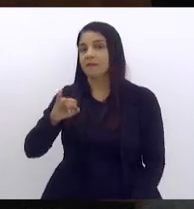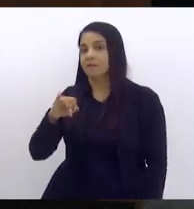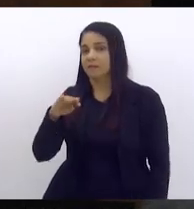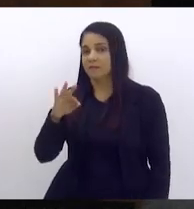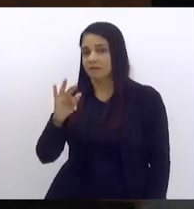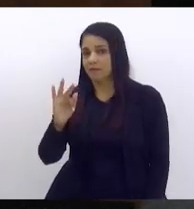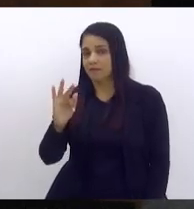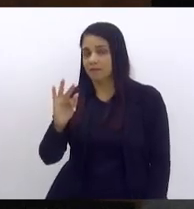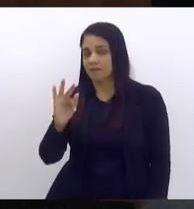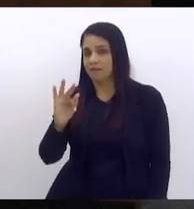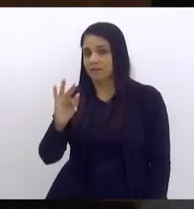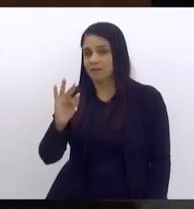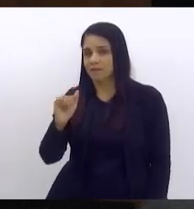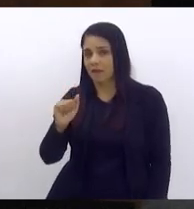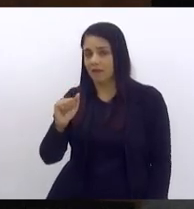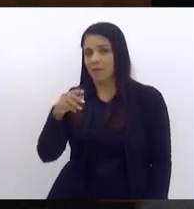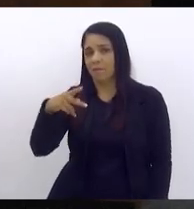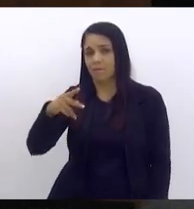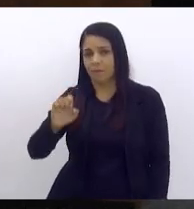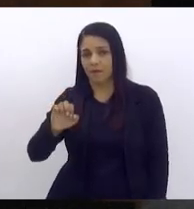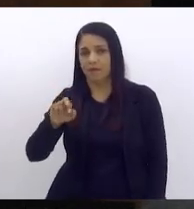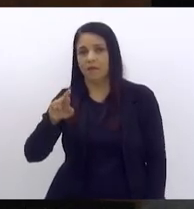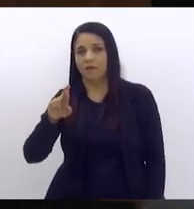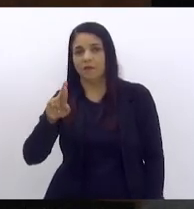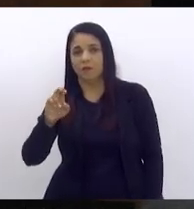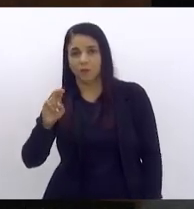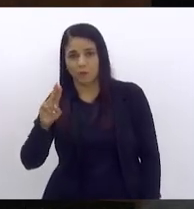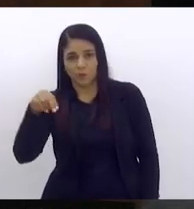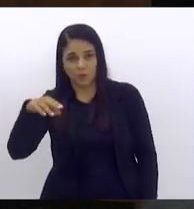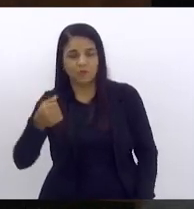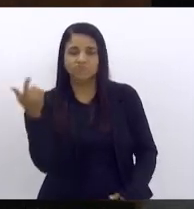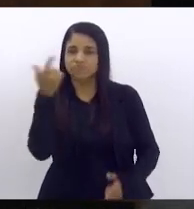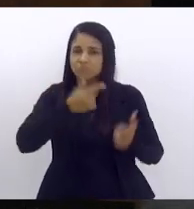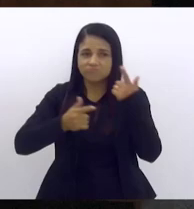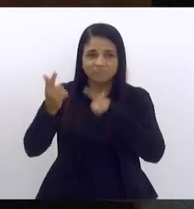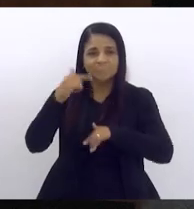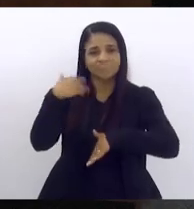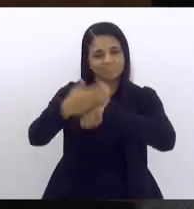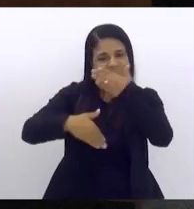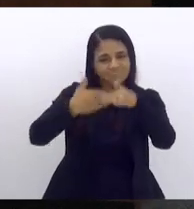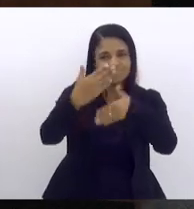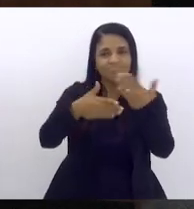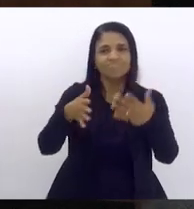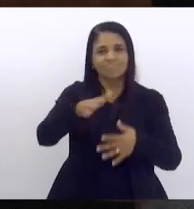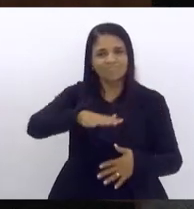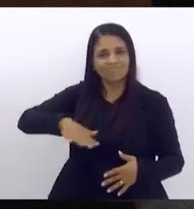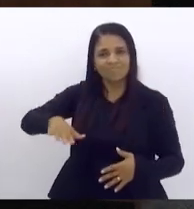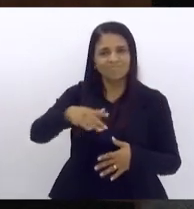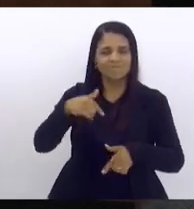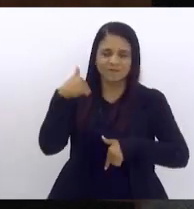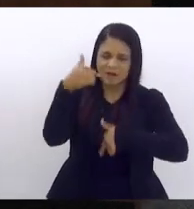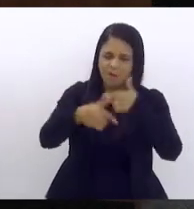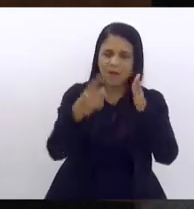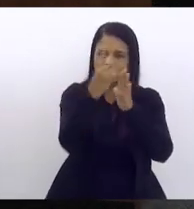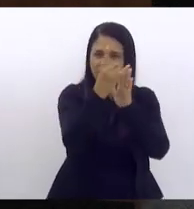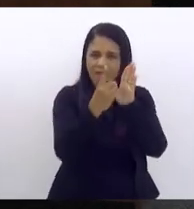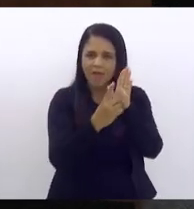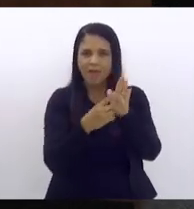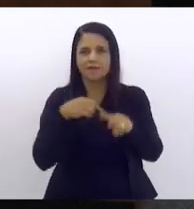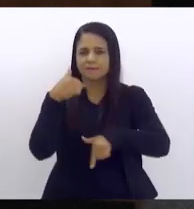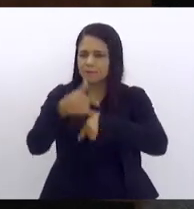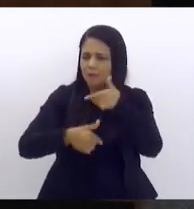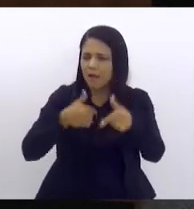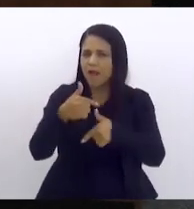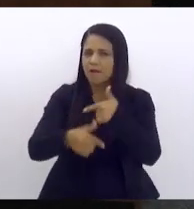modo geral, ganha muito e ganhou muito ao longo de décadas de trabalho e dedicação de ambos os mestres.